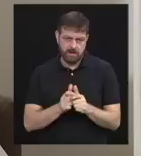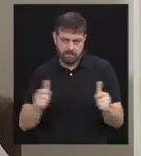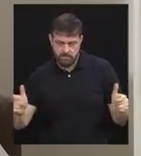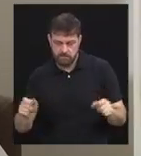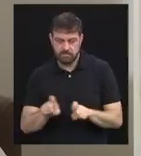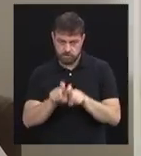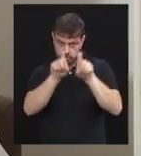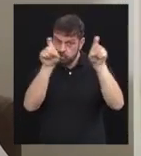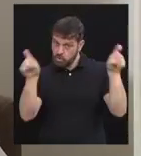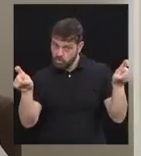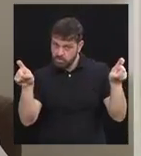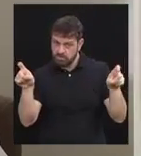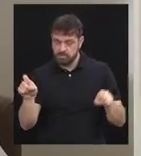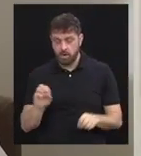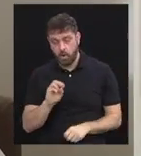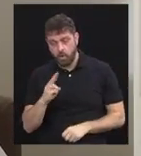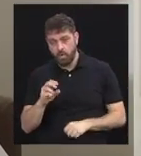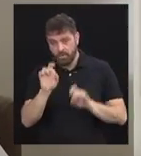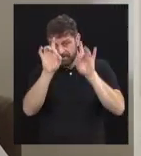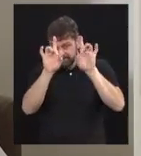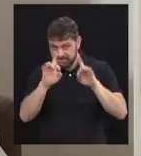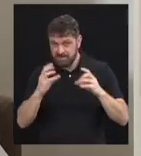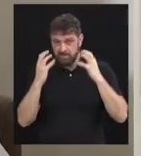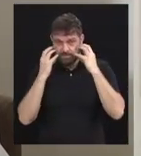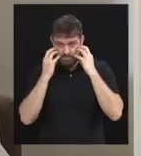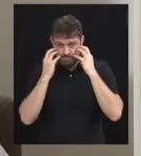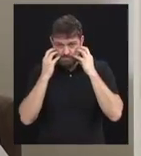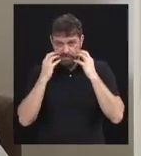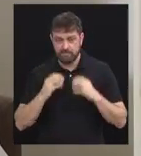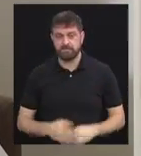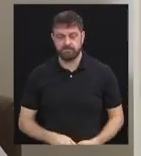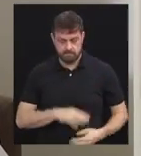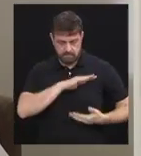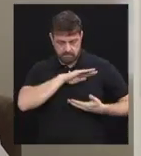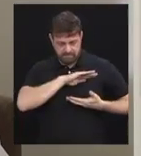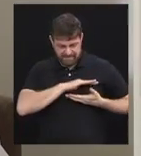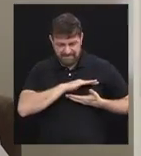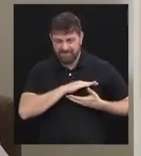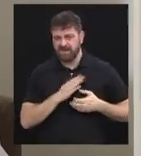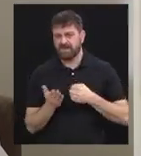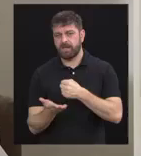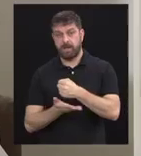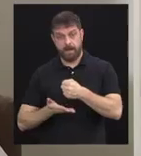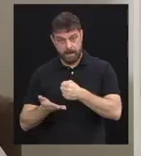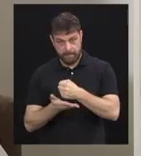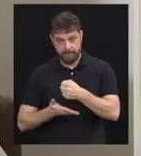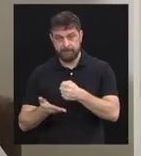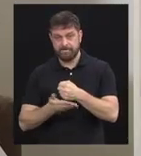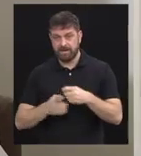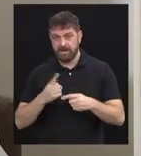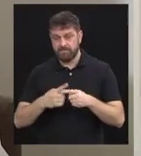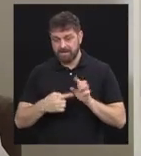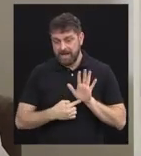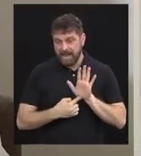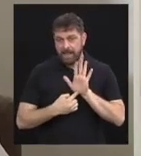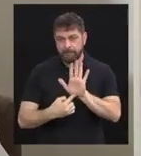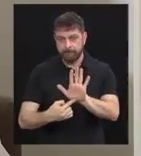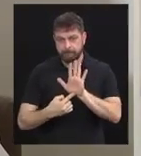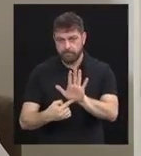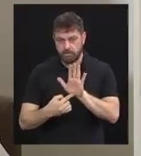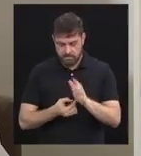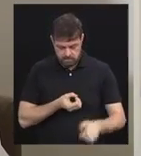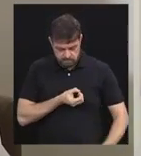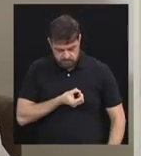vezes ginecologistas ou mastologista. A mamografia ela é fundamental no diagnóstico porque ela detecta